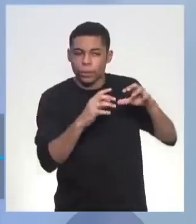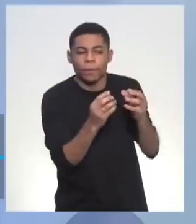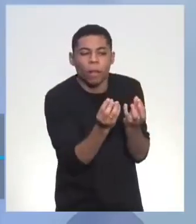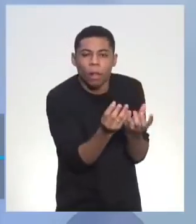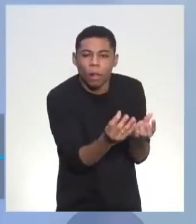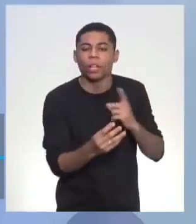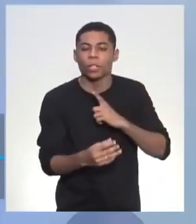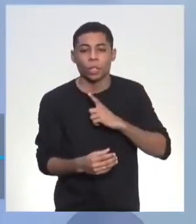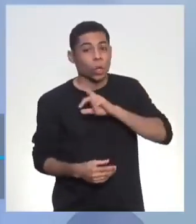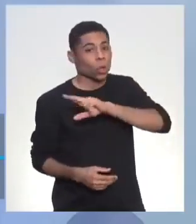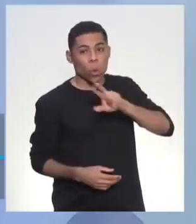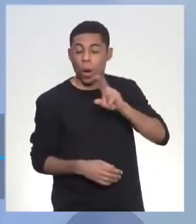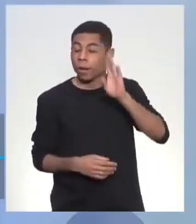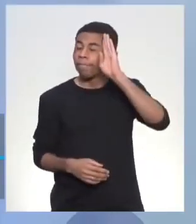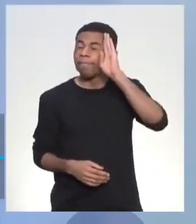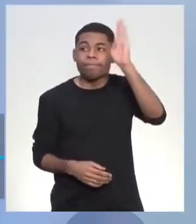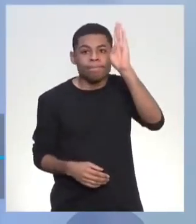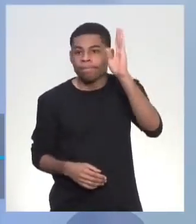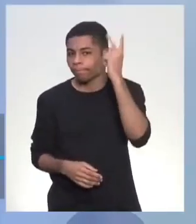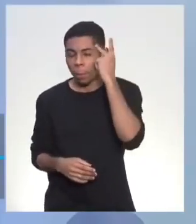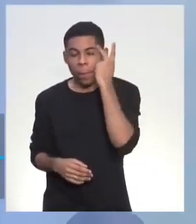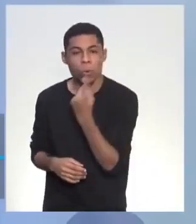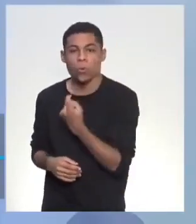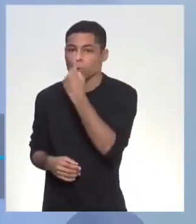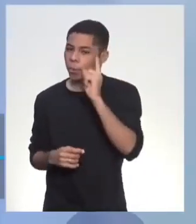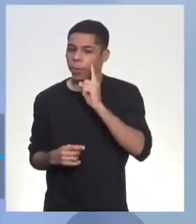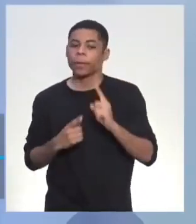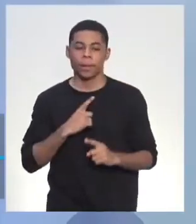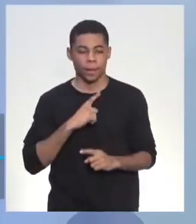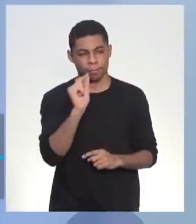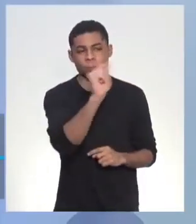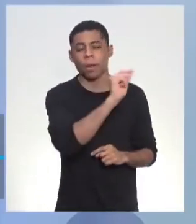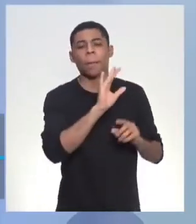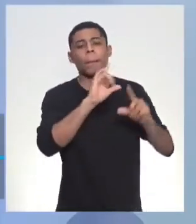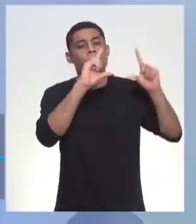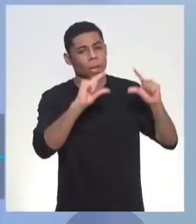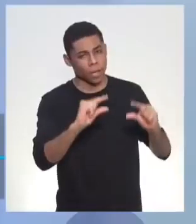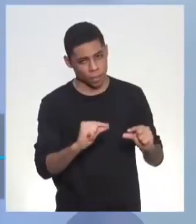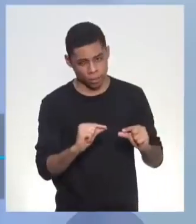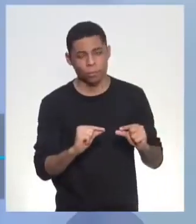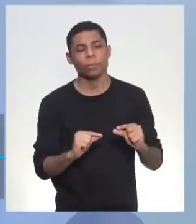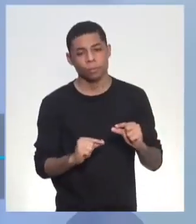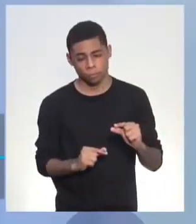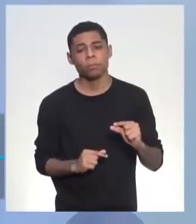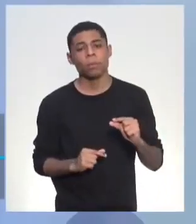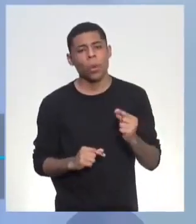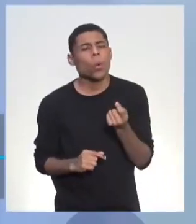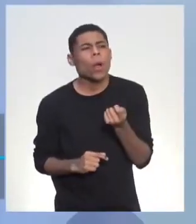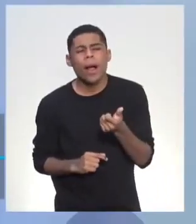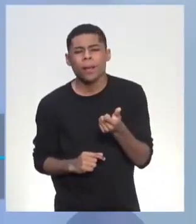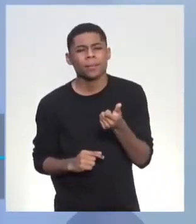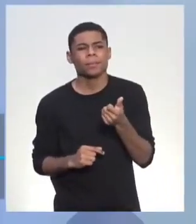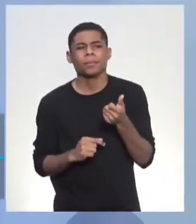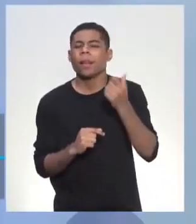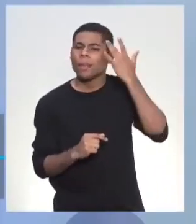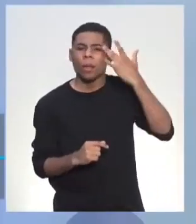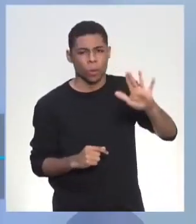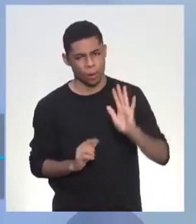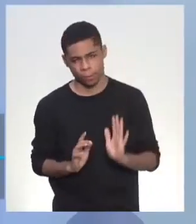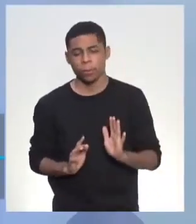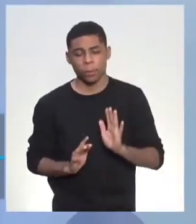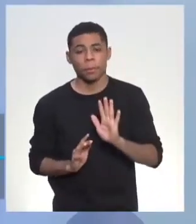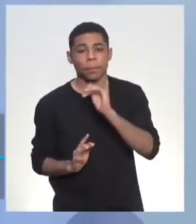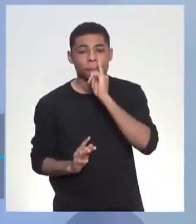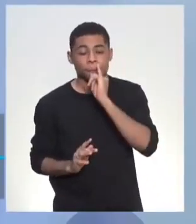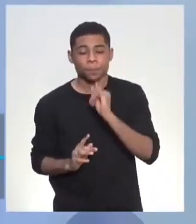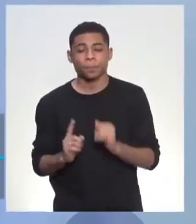é que é exclusivo de cidade industrializada. Eles têm, mas em menor quantidade, e é quase um efeito natural de lá.